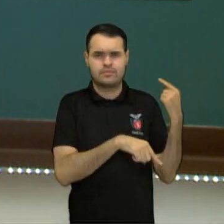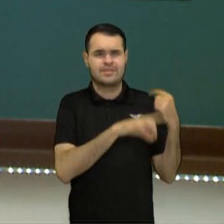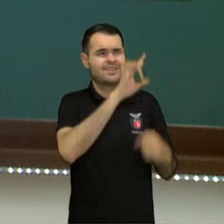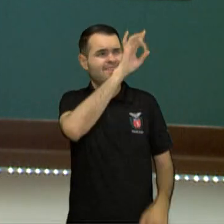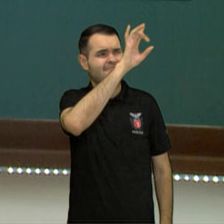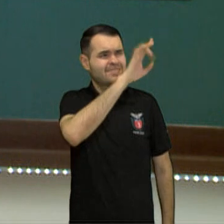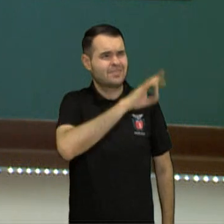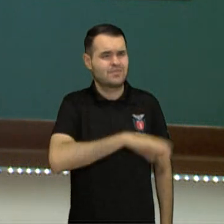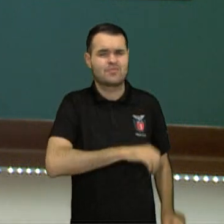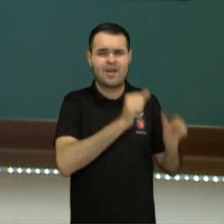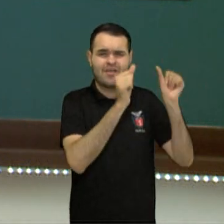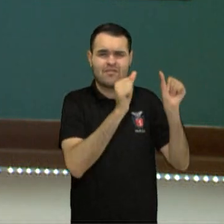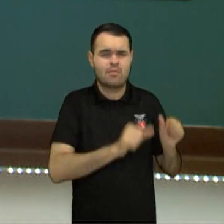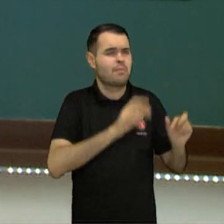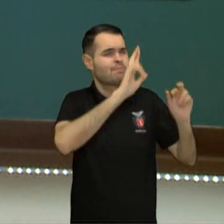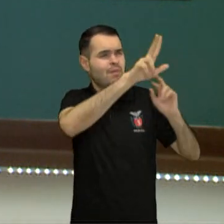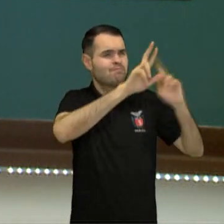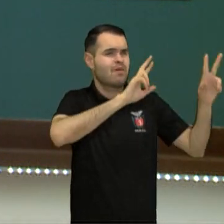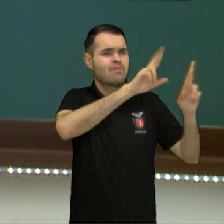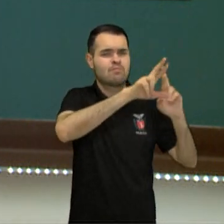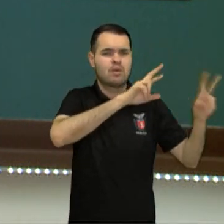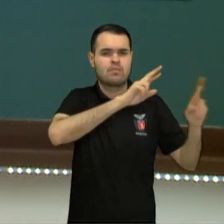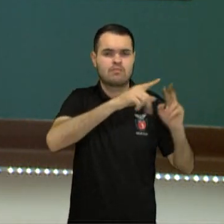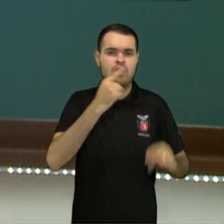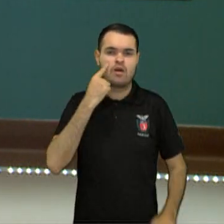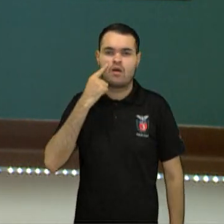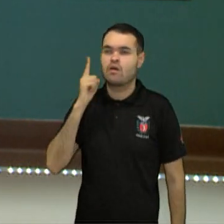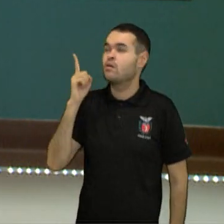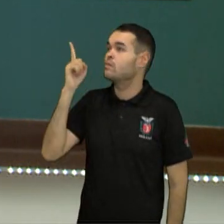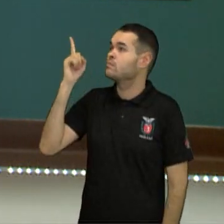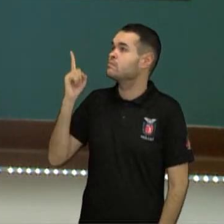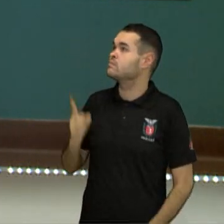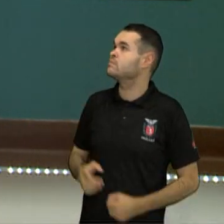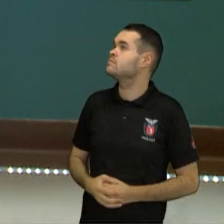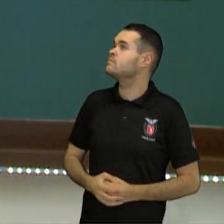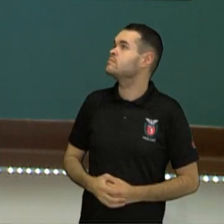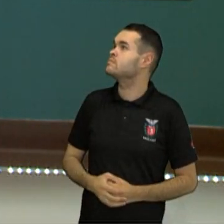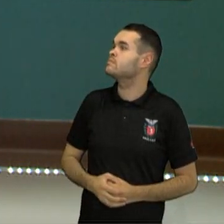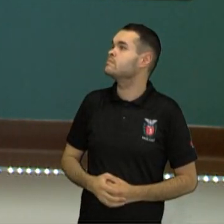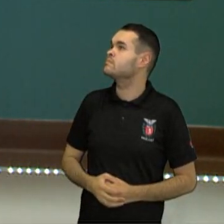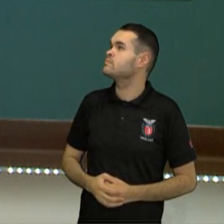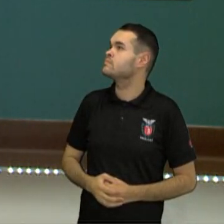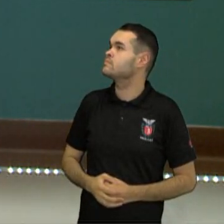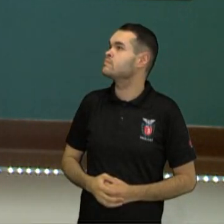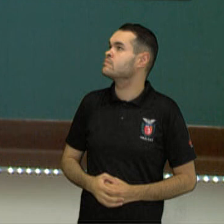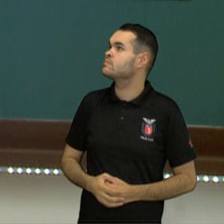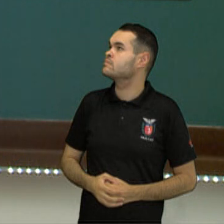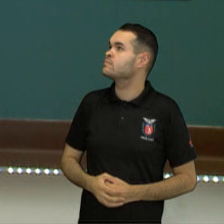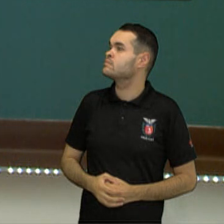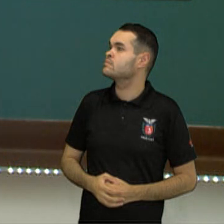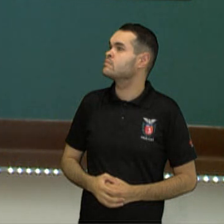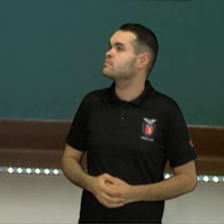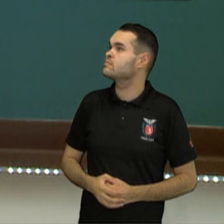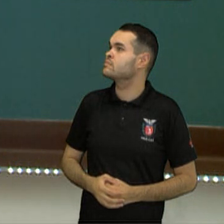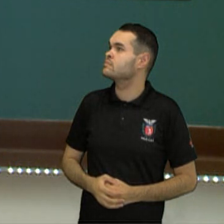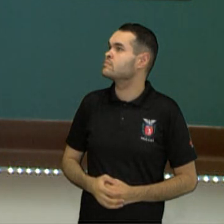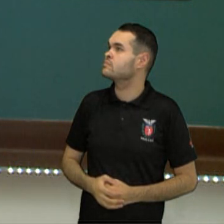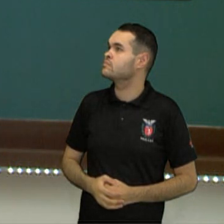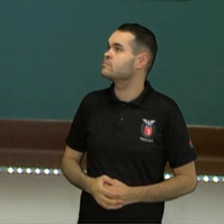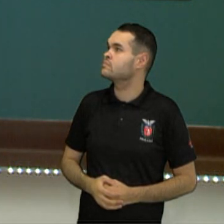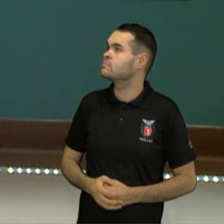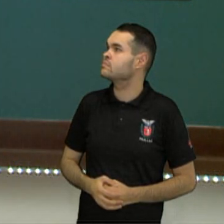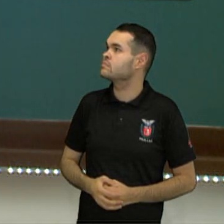sua forma. Observem aqui. Be, was, were, go, went, get, got, see, saw, take,